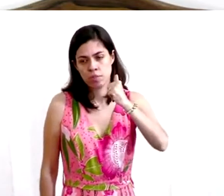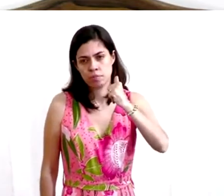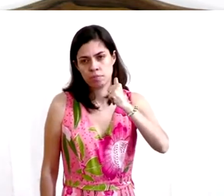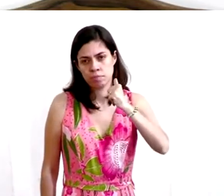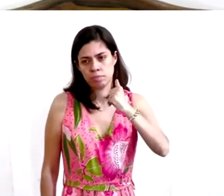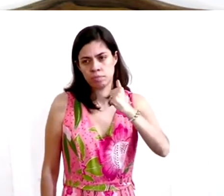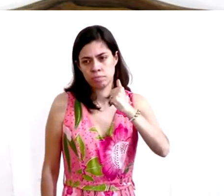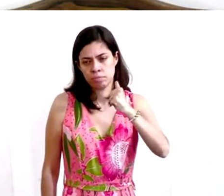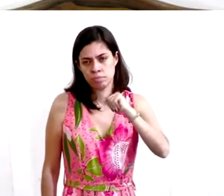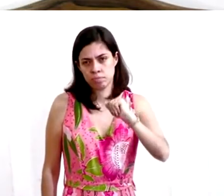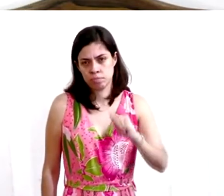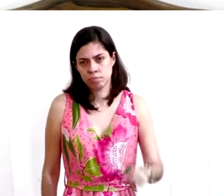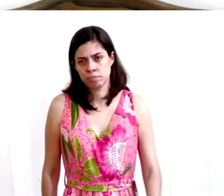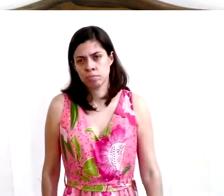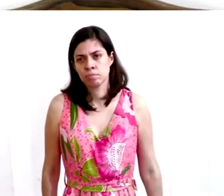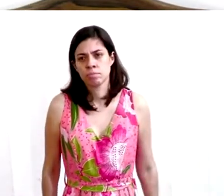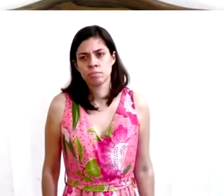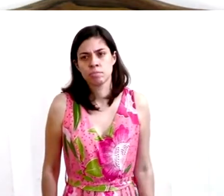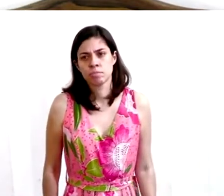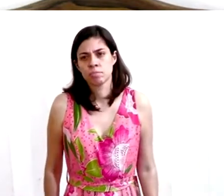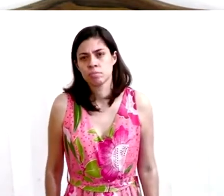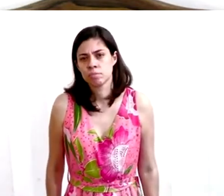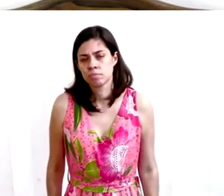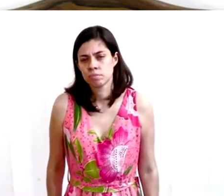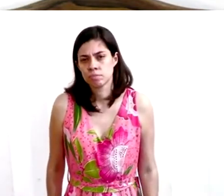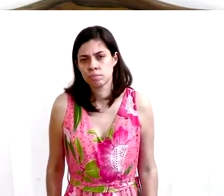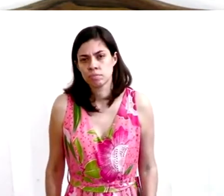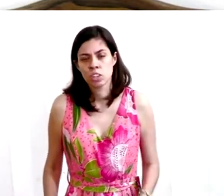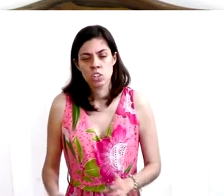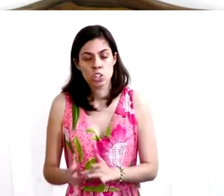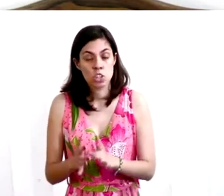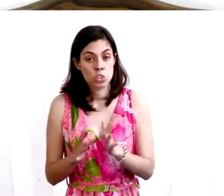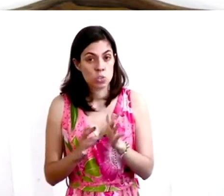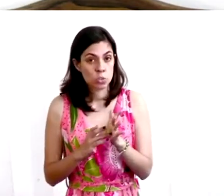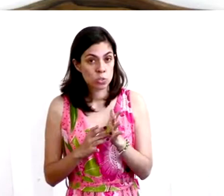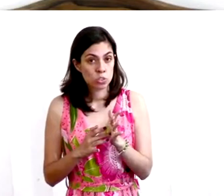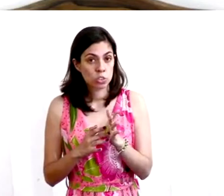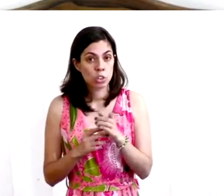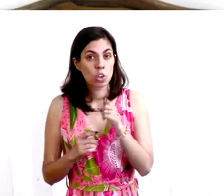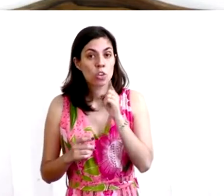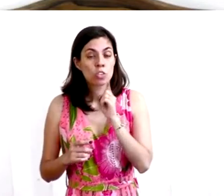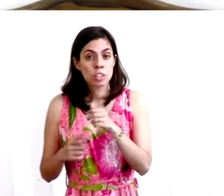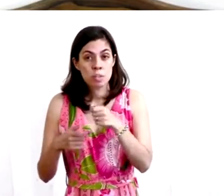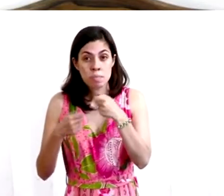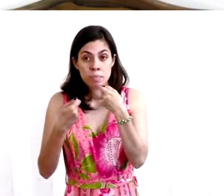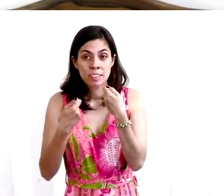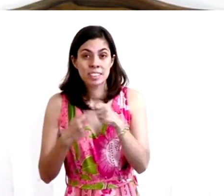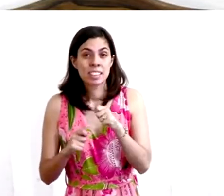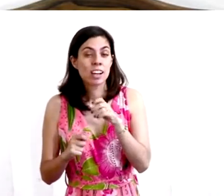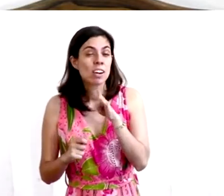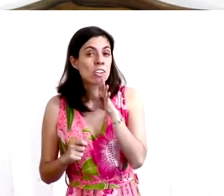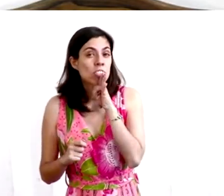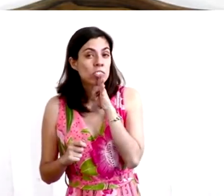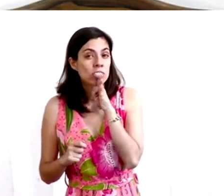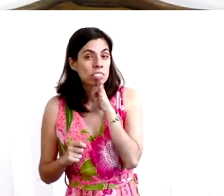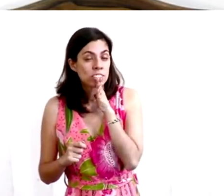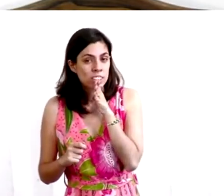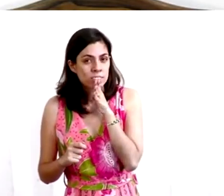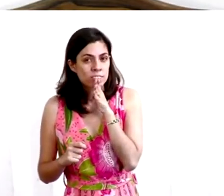apenas sabendo de Jesus. Ele é a voz da vida. Eu e você não podemos caminhar com vida